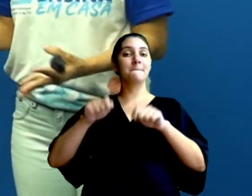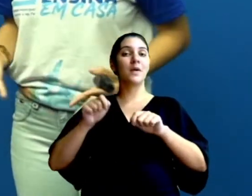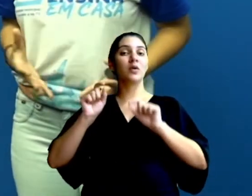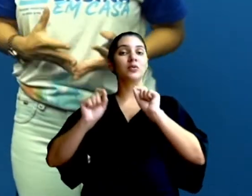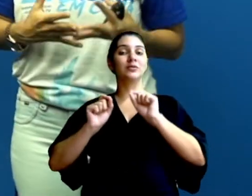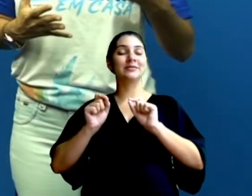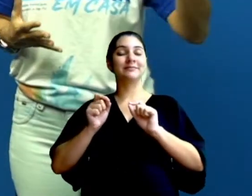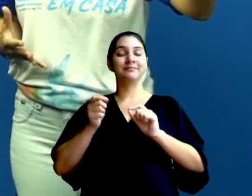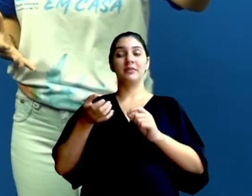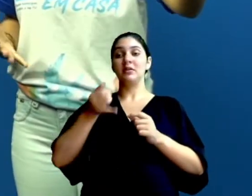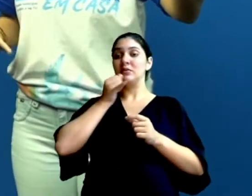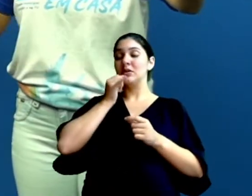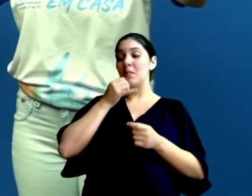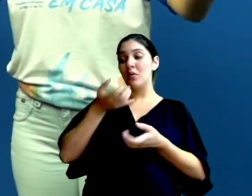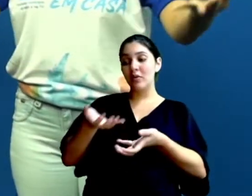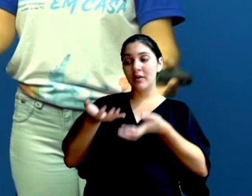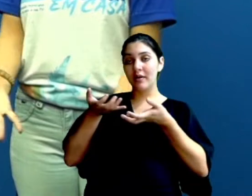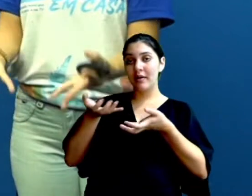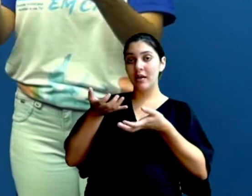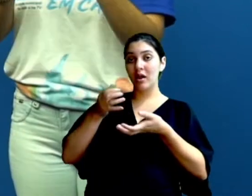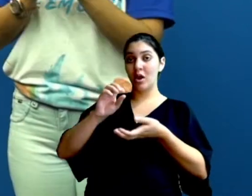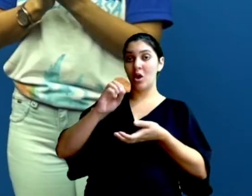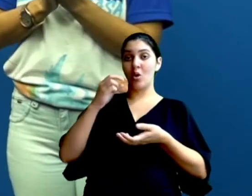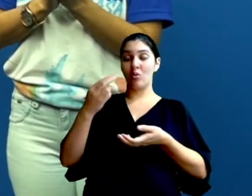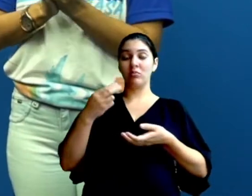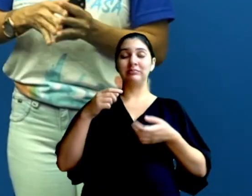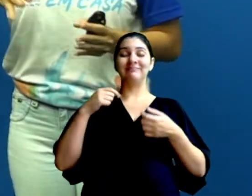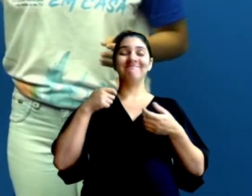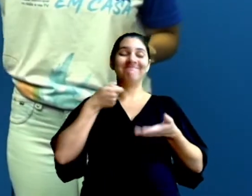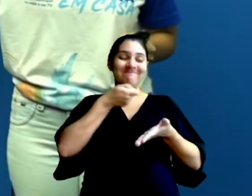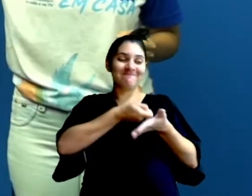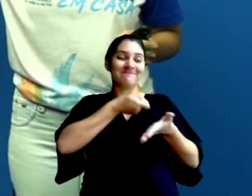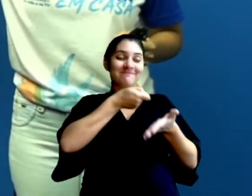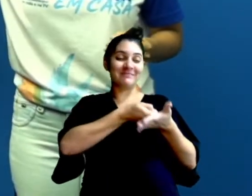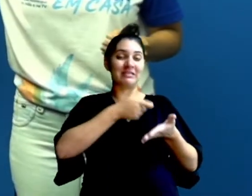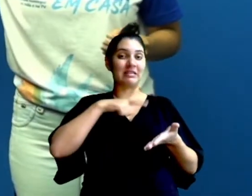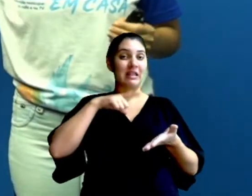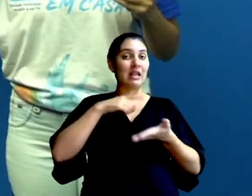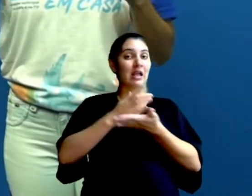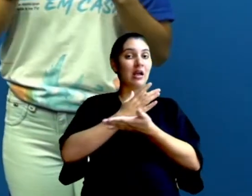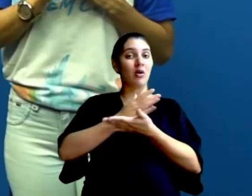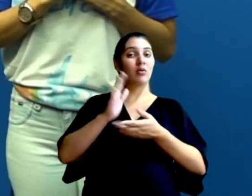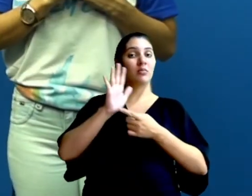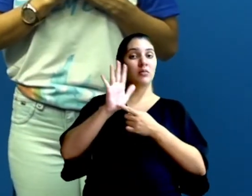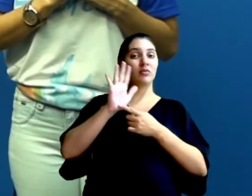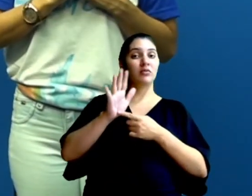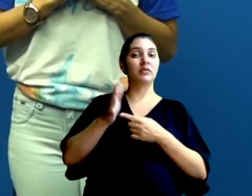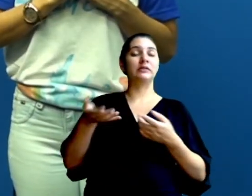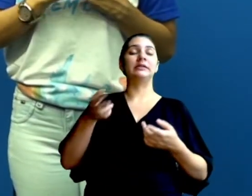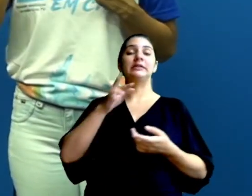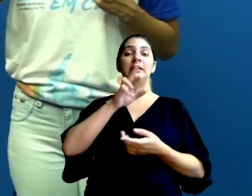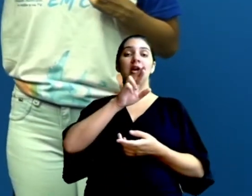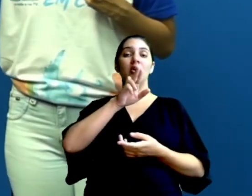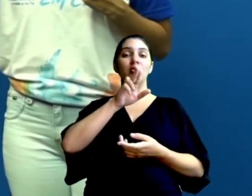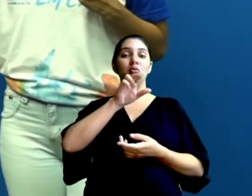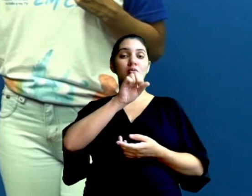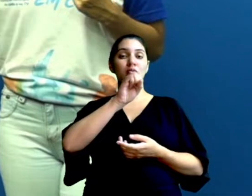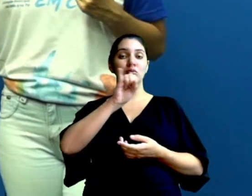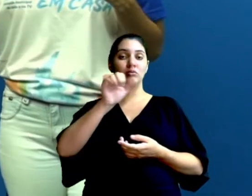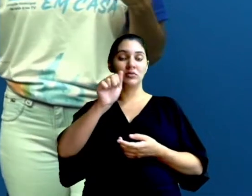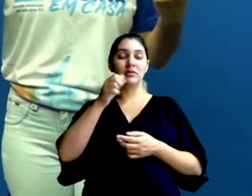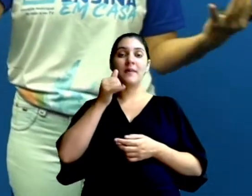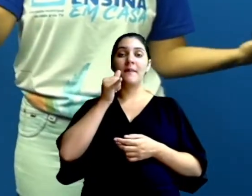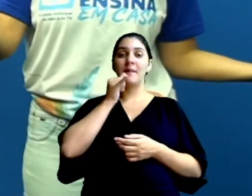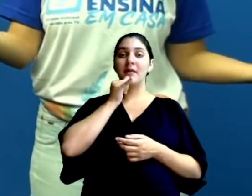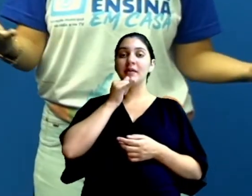pode ser forçada, como casos que a gente vê na atualidade, que lá na Bielorrússia, por exemplo, a